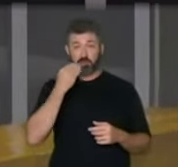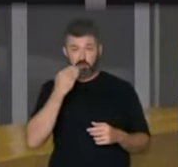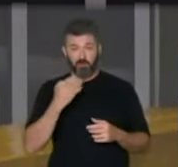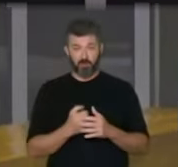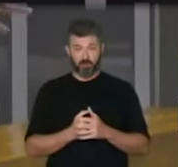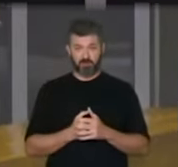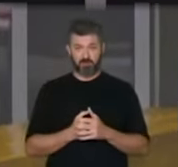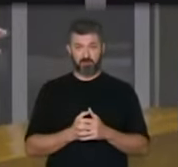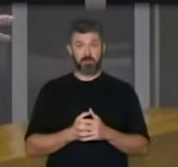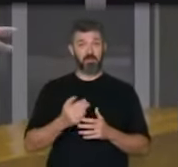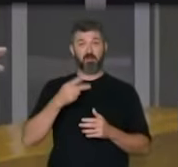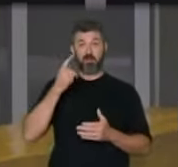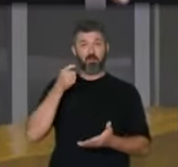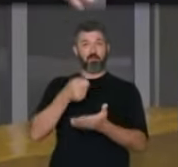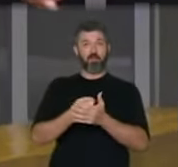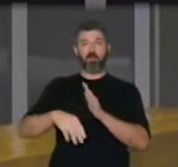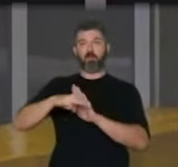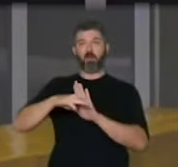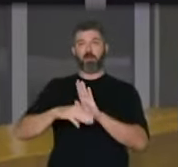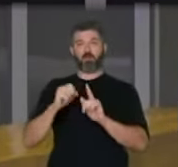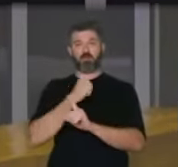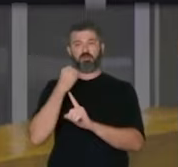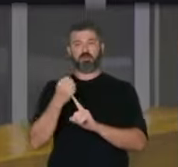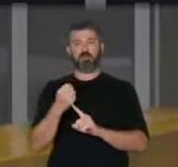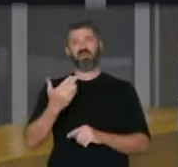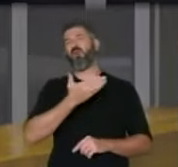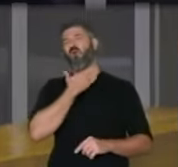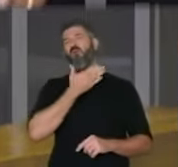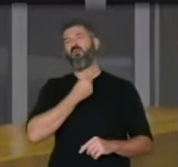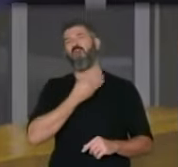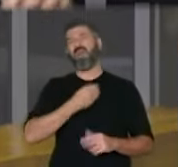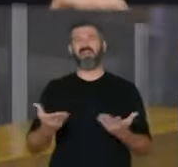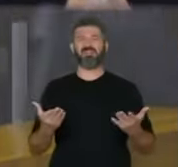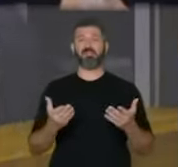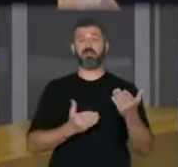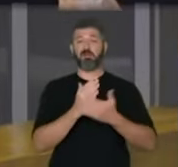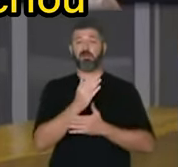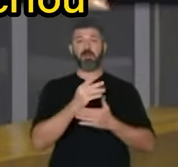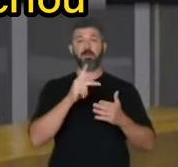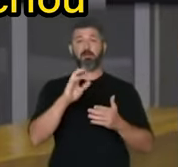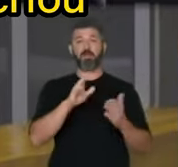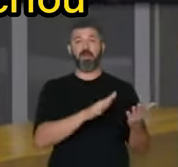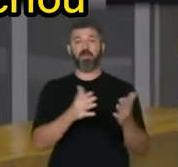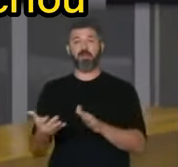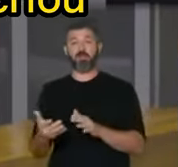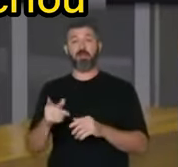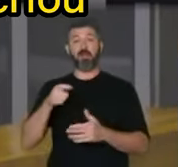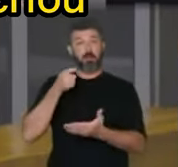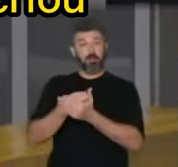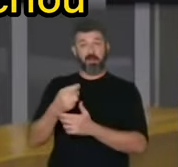que ele diz que é para pagar programa social e que é uma balela. Já aprovamos a PEC da transição. É para pagar os